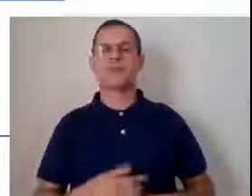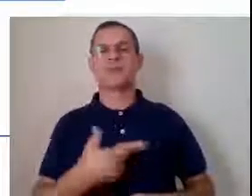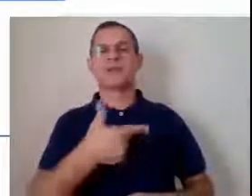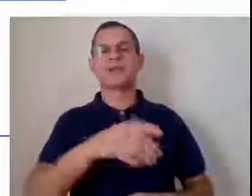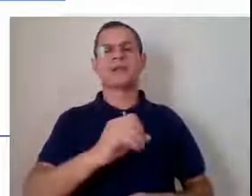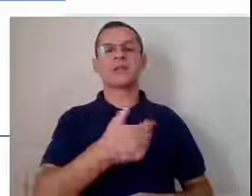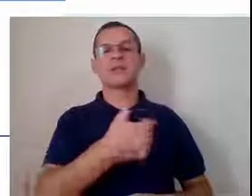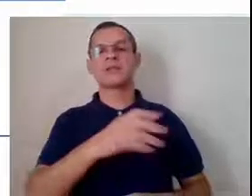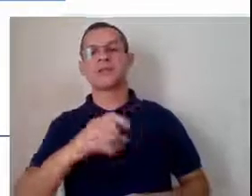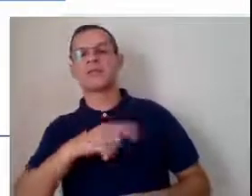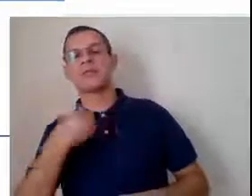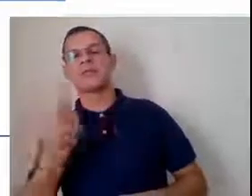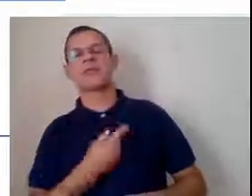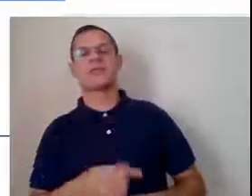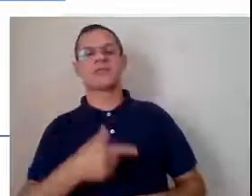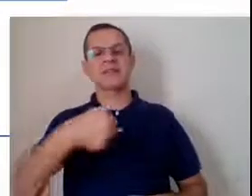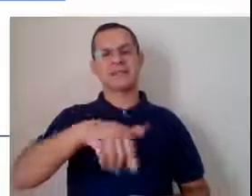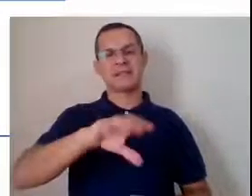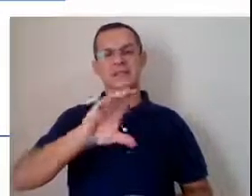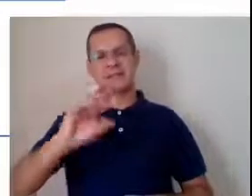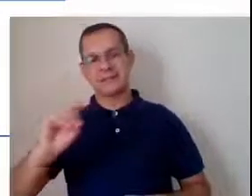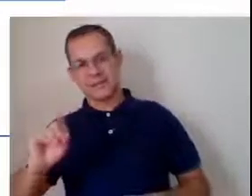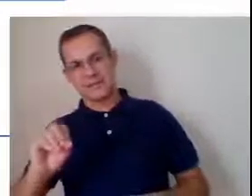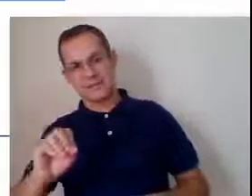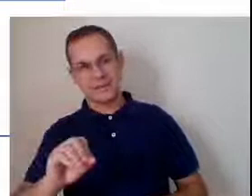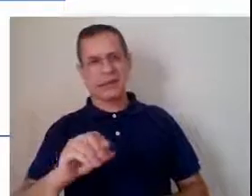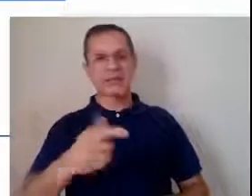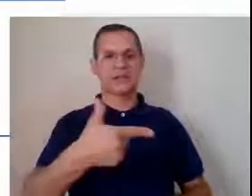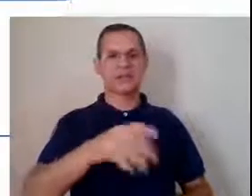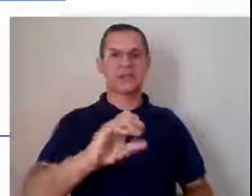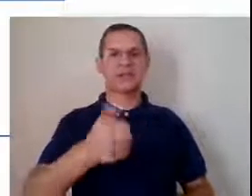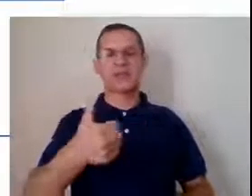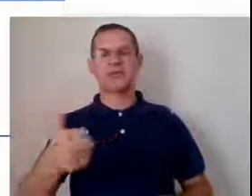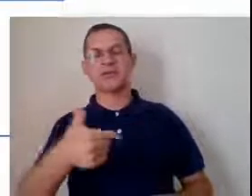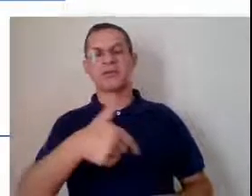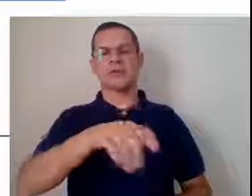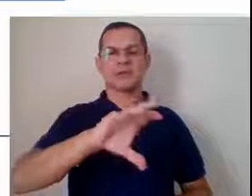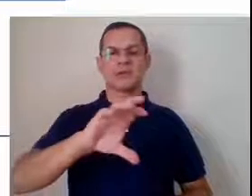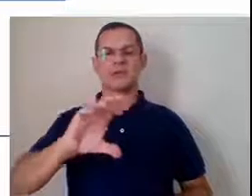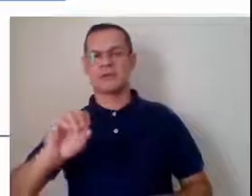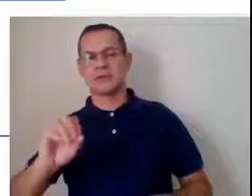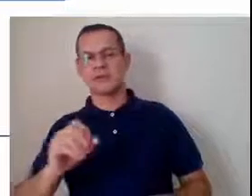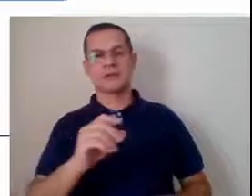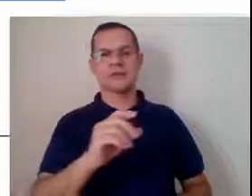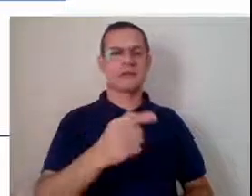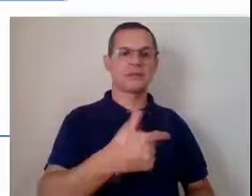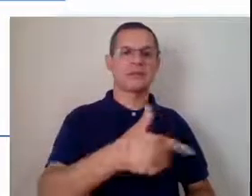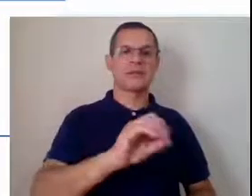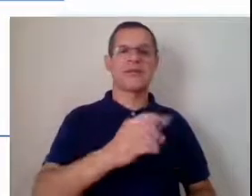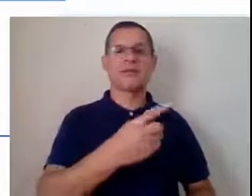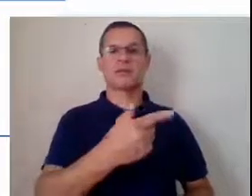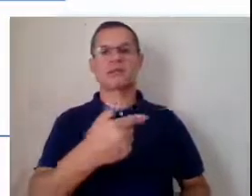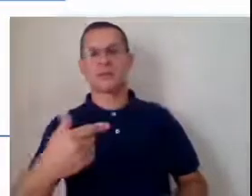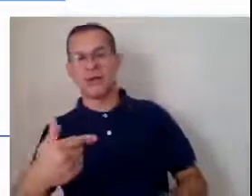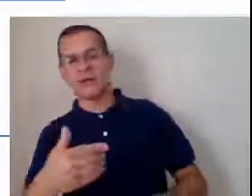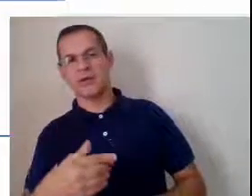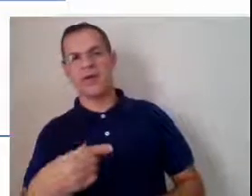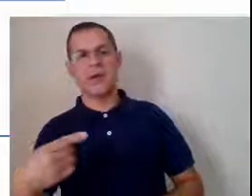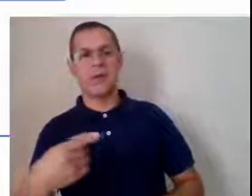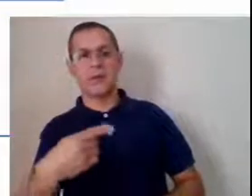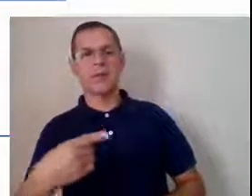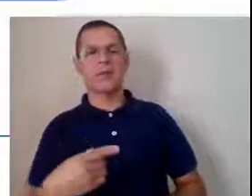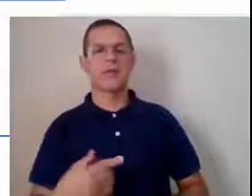consultas nós tivemos? 700. Em 2011, 700. 2012, opa, está começando a